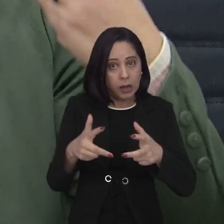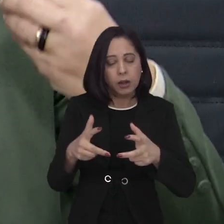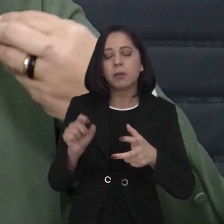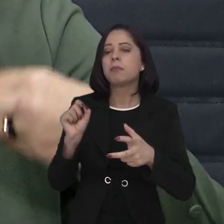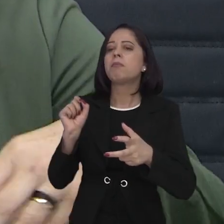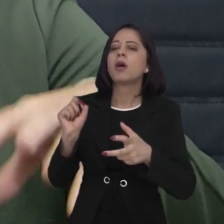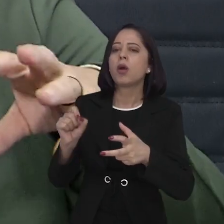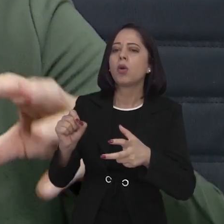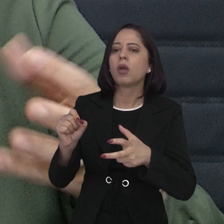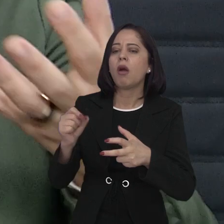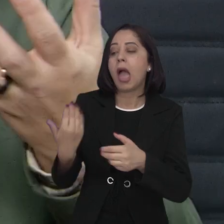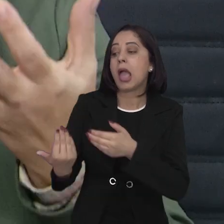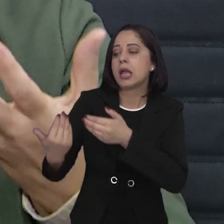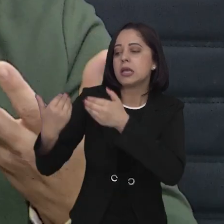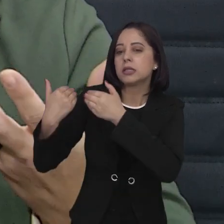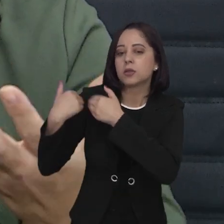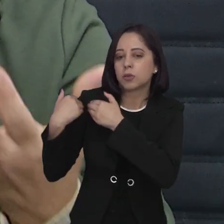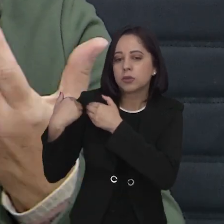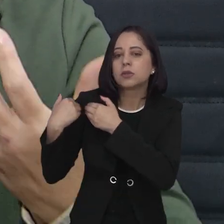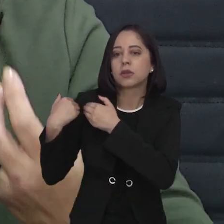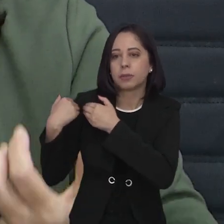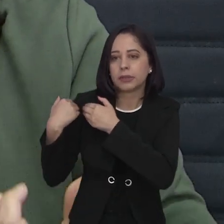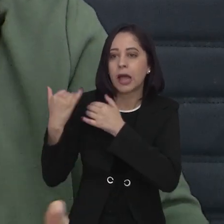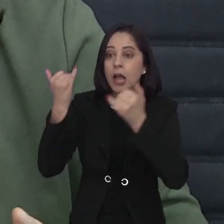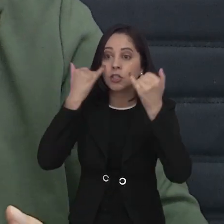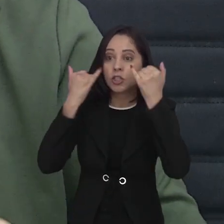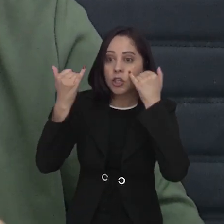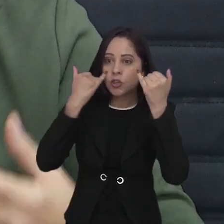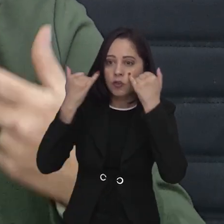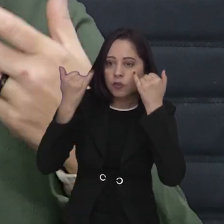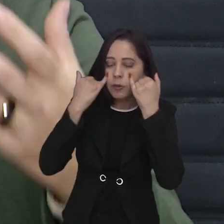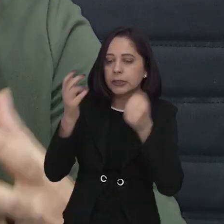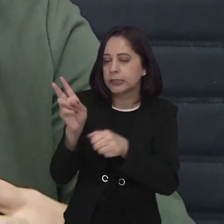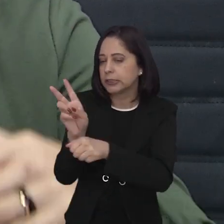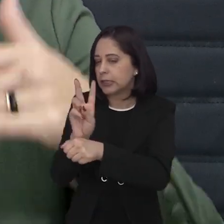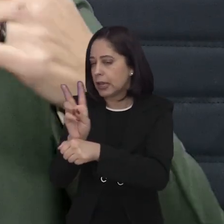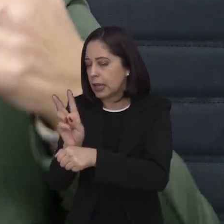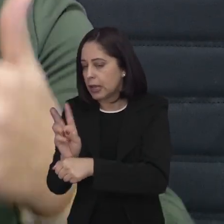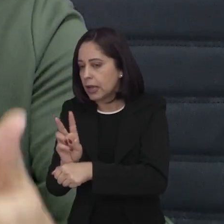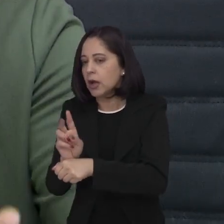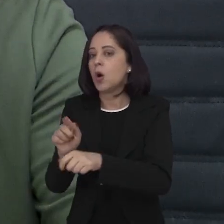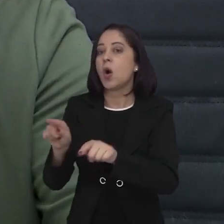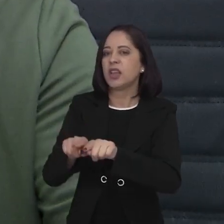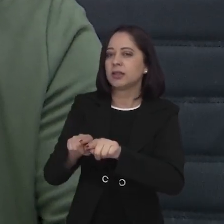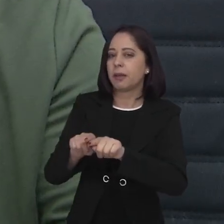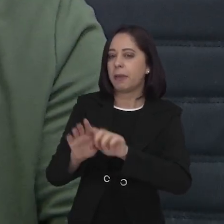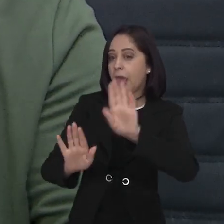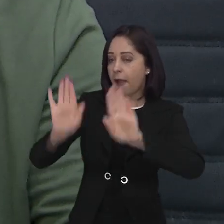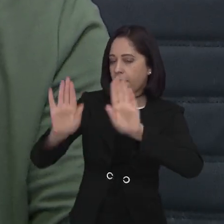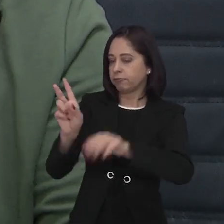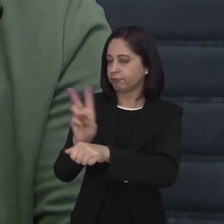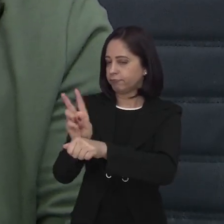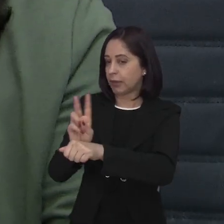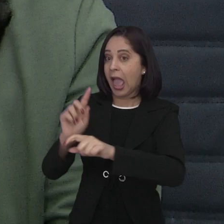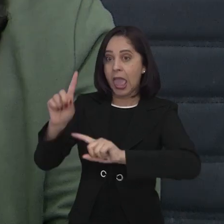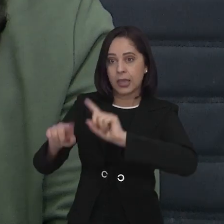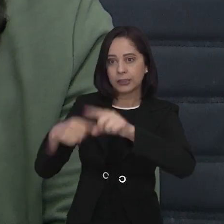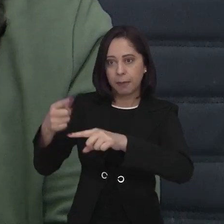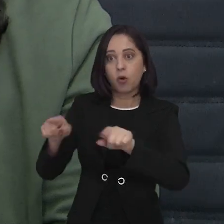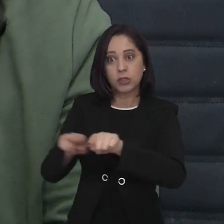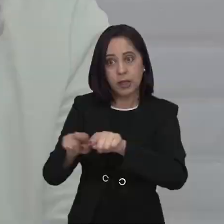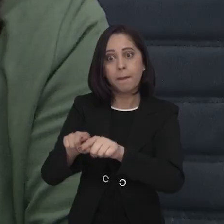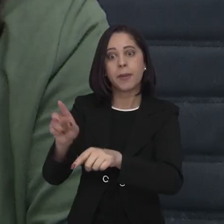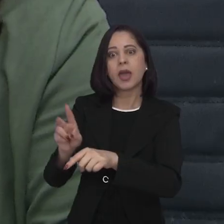pode contribuir tendo acesso às informações, acompanhando as licitações e depois